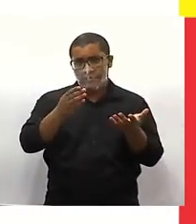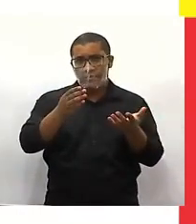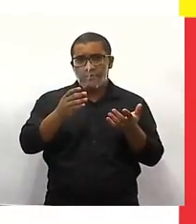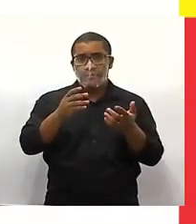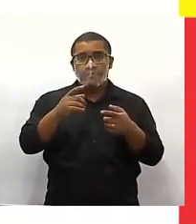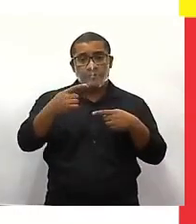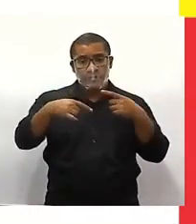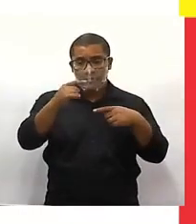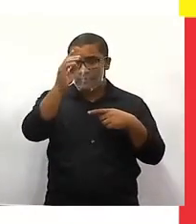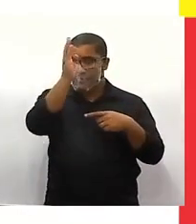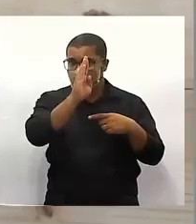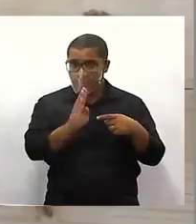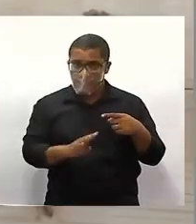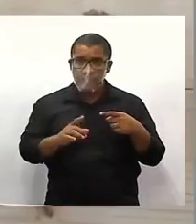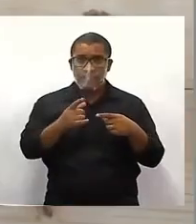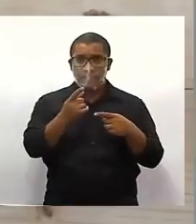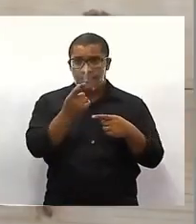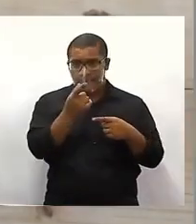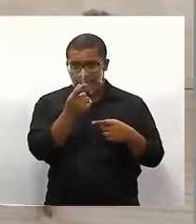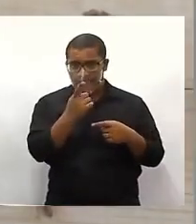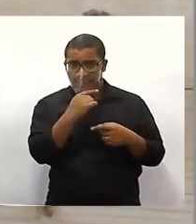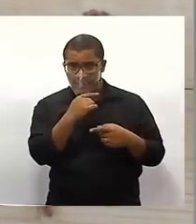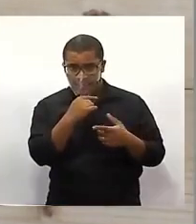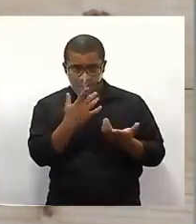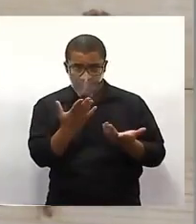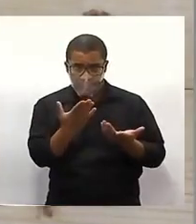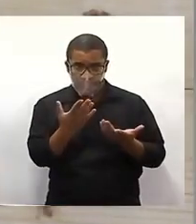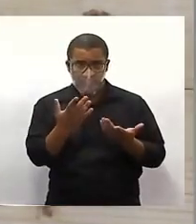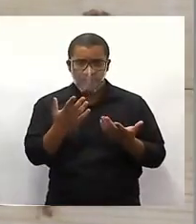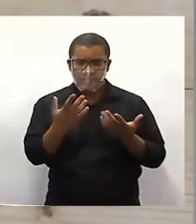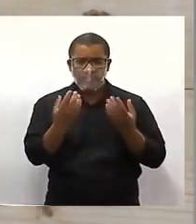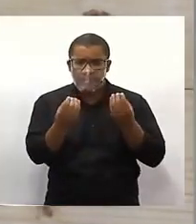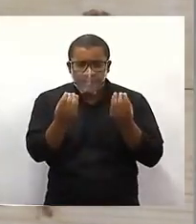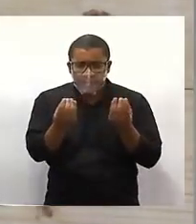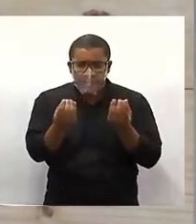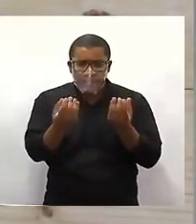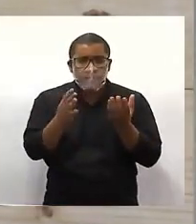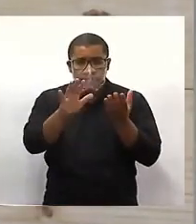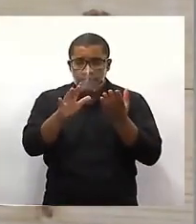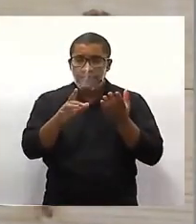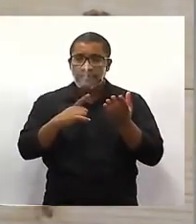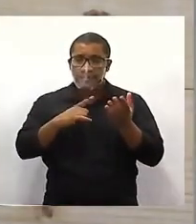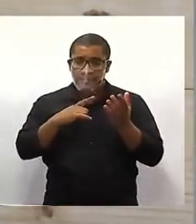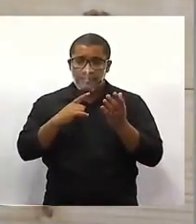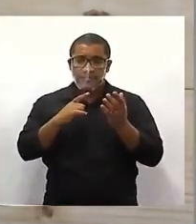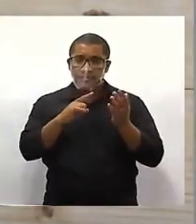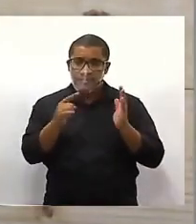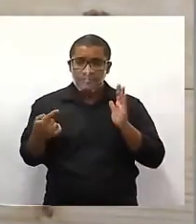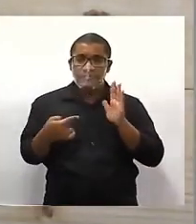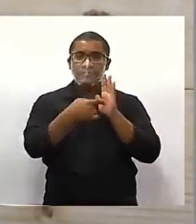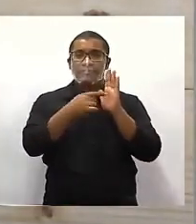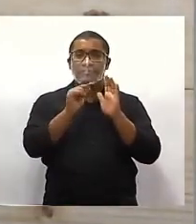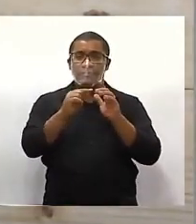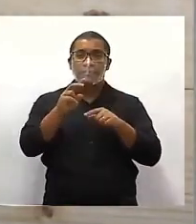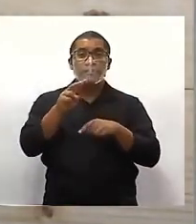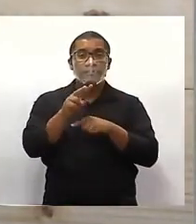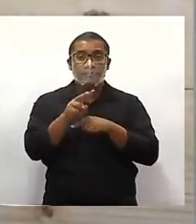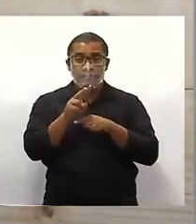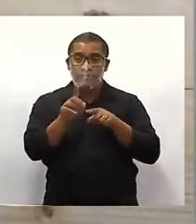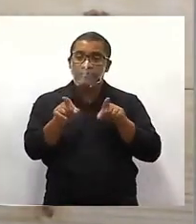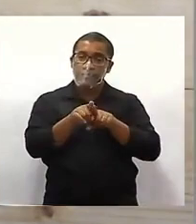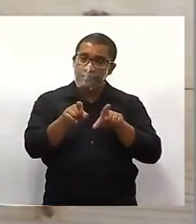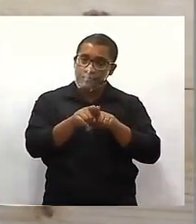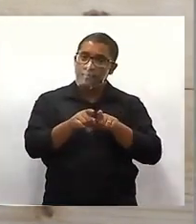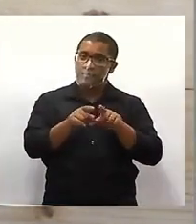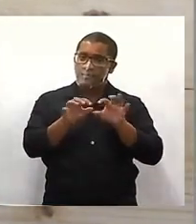uma norma, na qual ela tem por finalidade, tá, proteger e